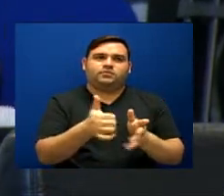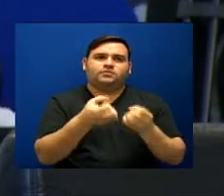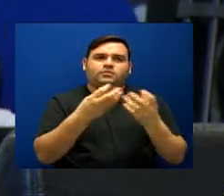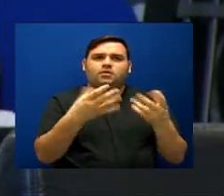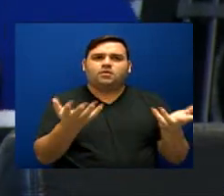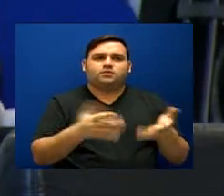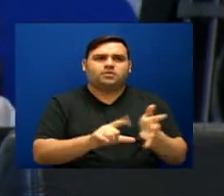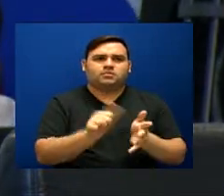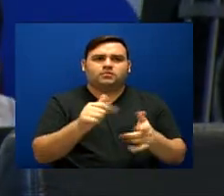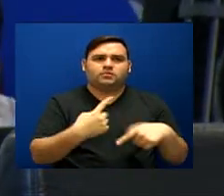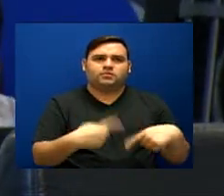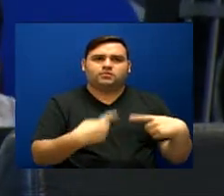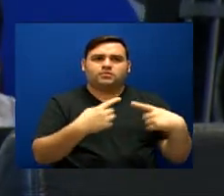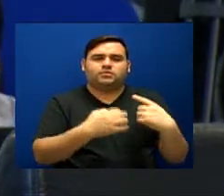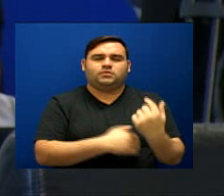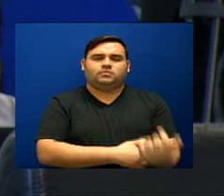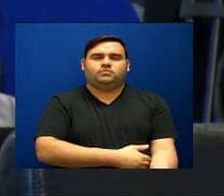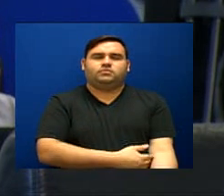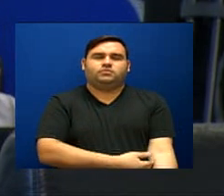está em primeira discussão.